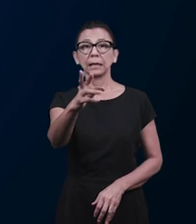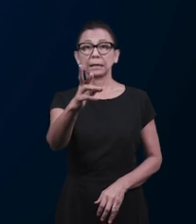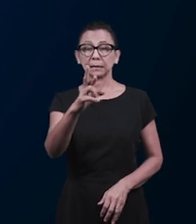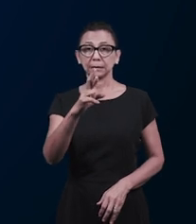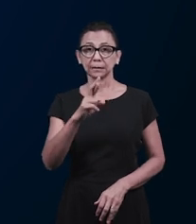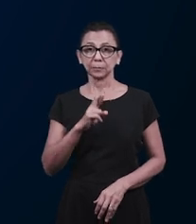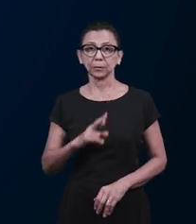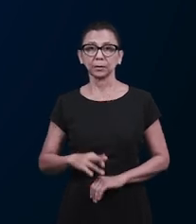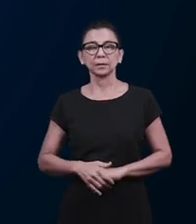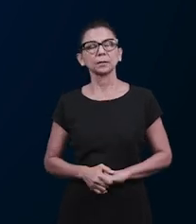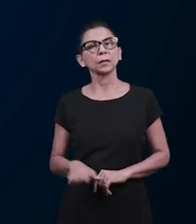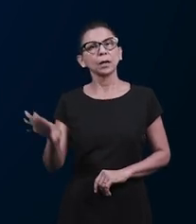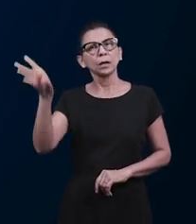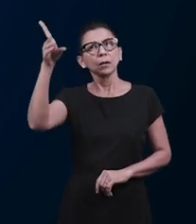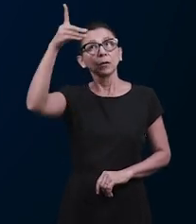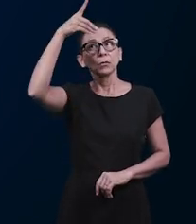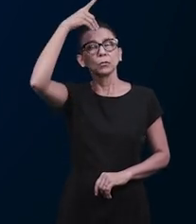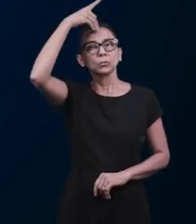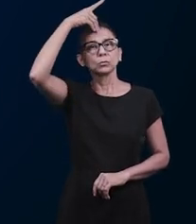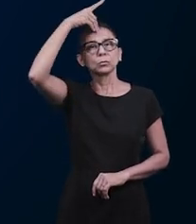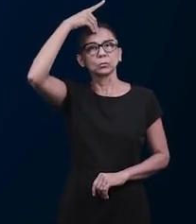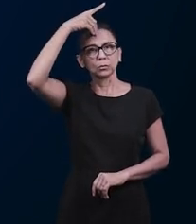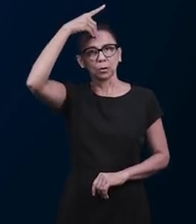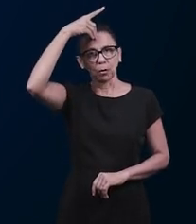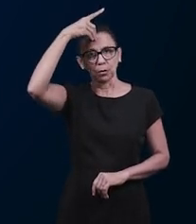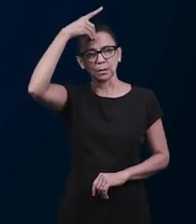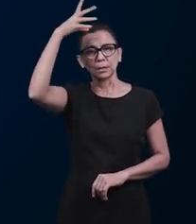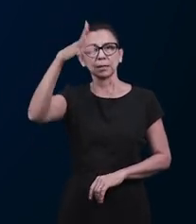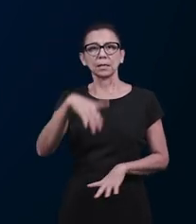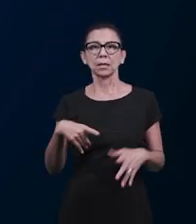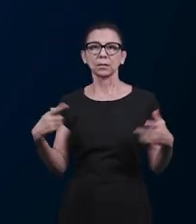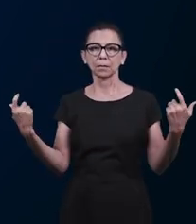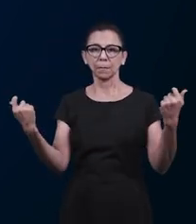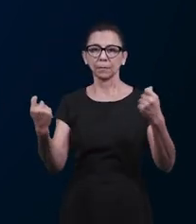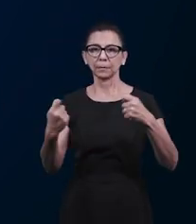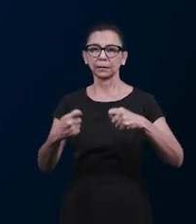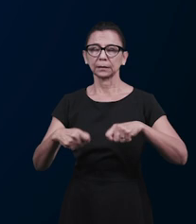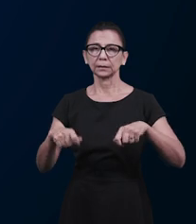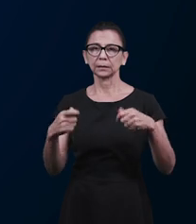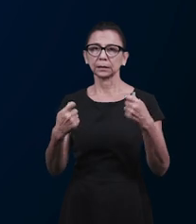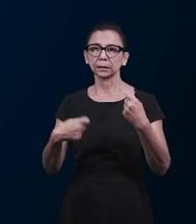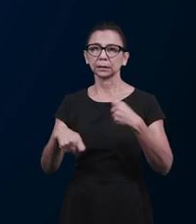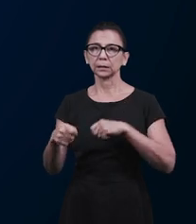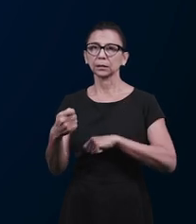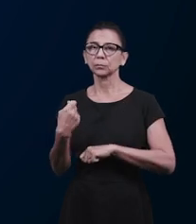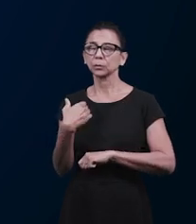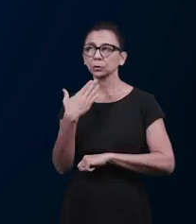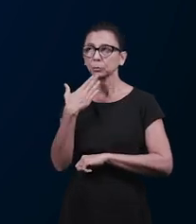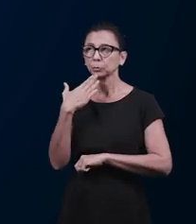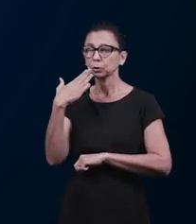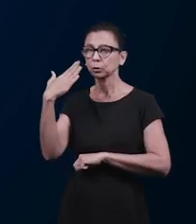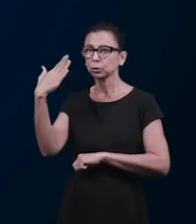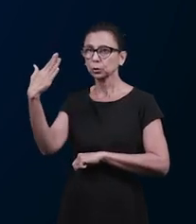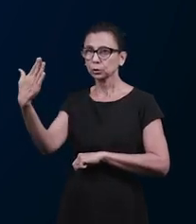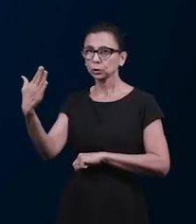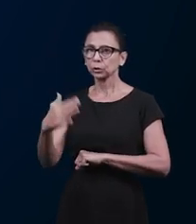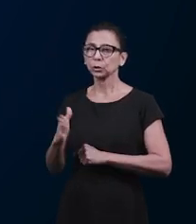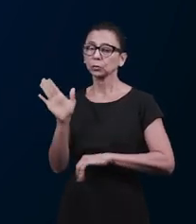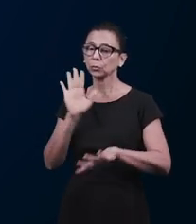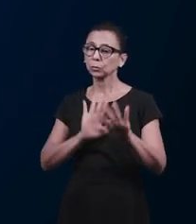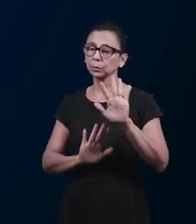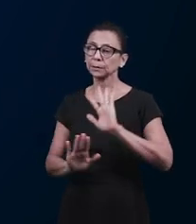que os dons espirituais devem ser buscados com zelo, conforme